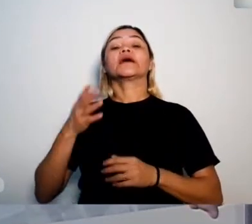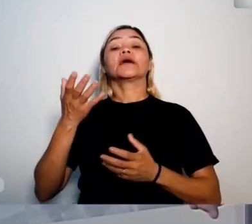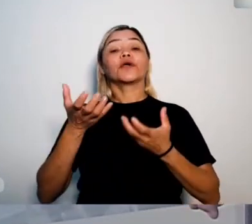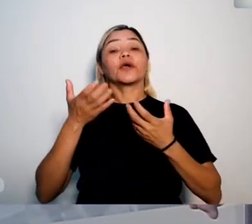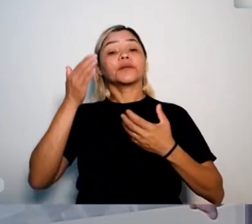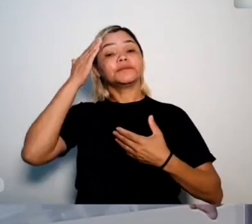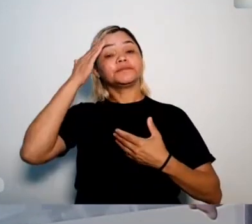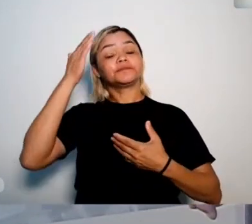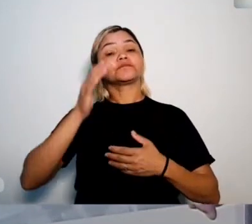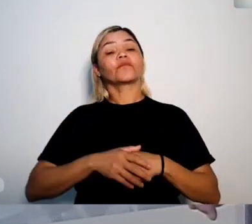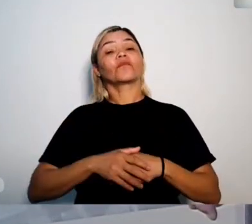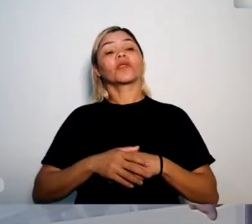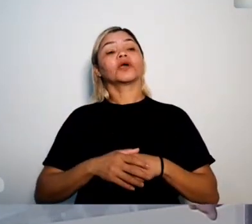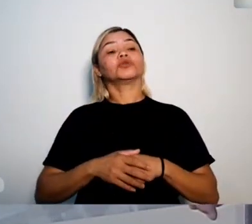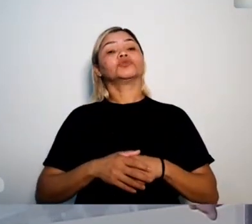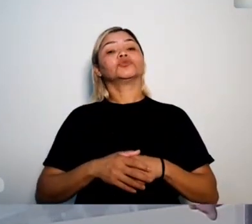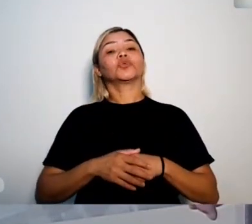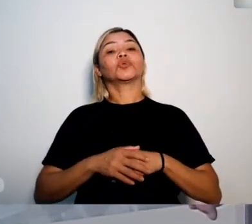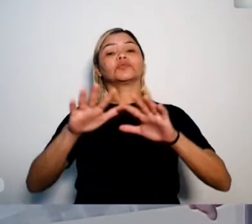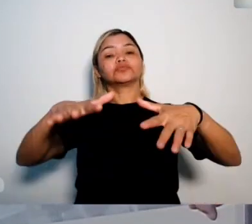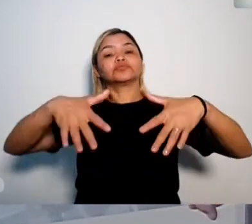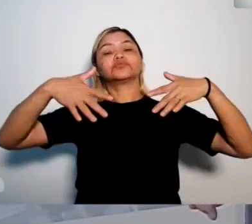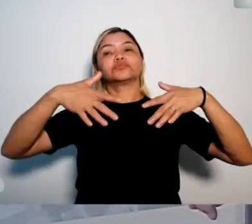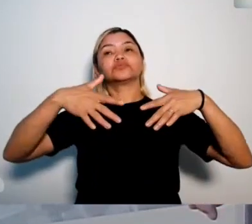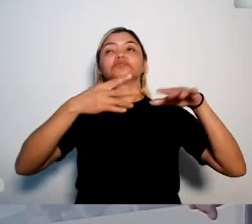toda a galeria aqui presente.